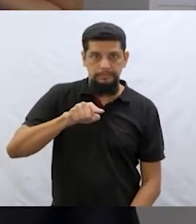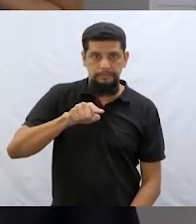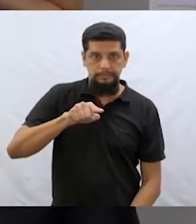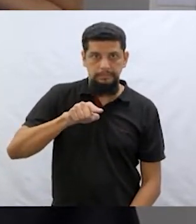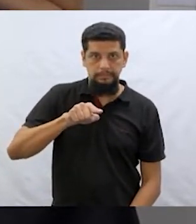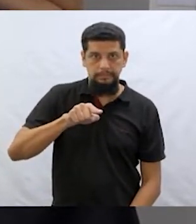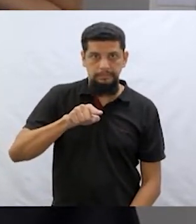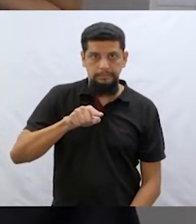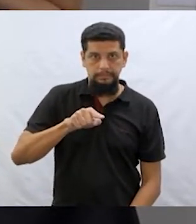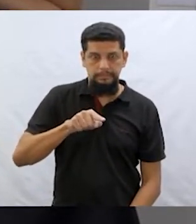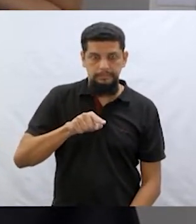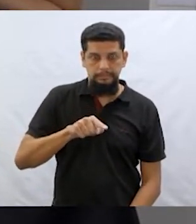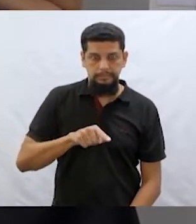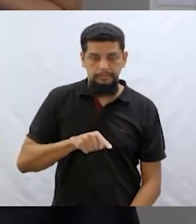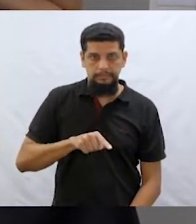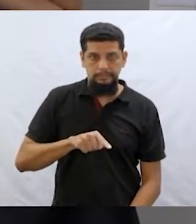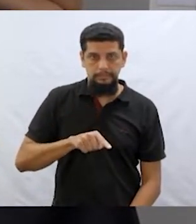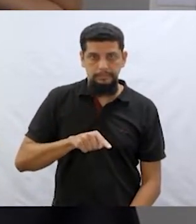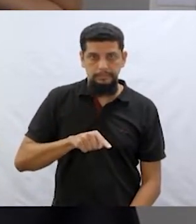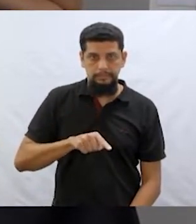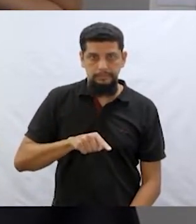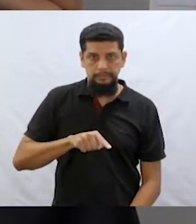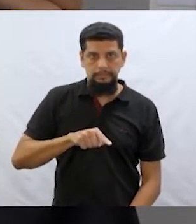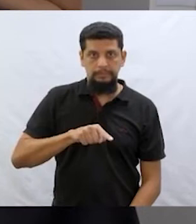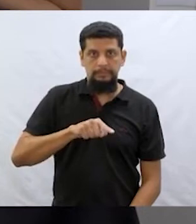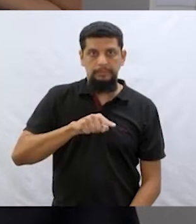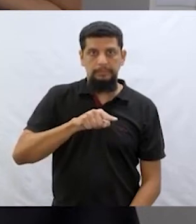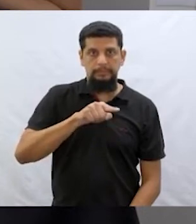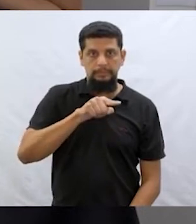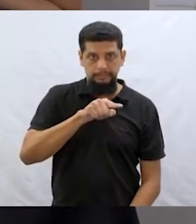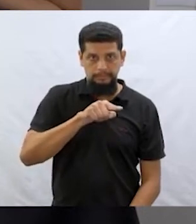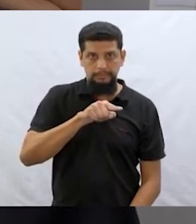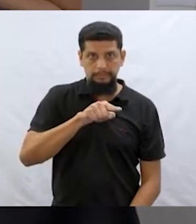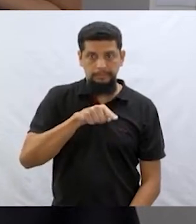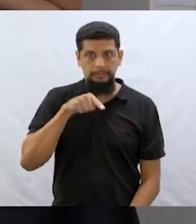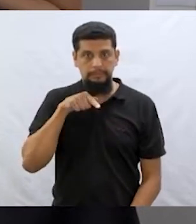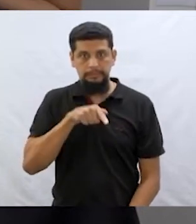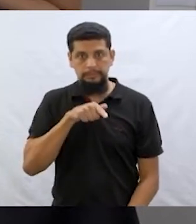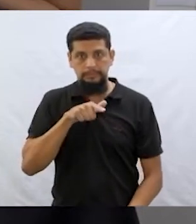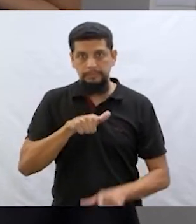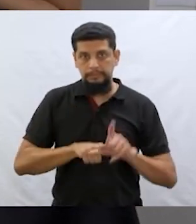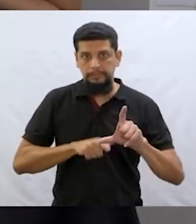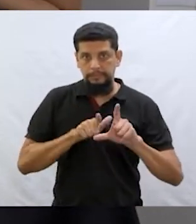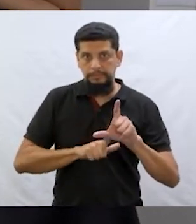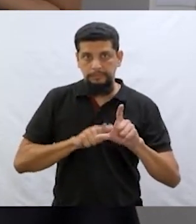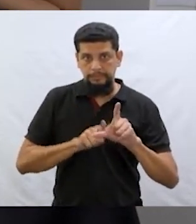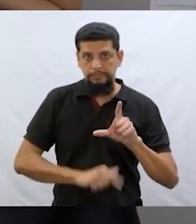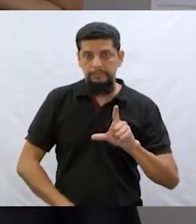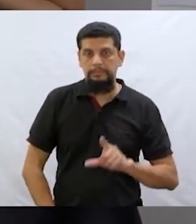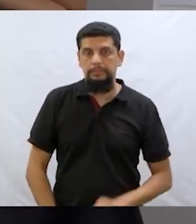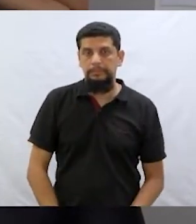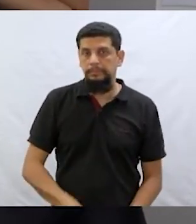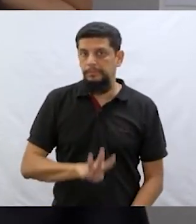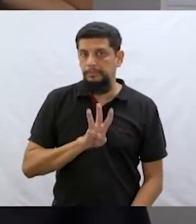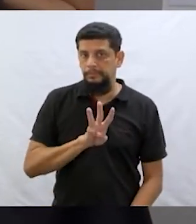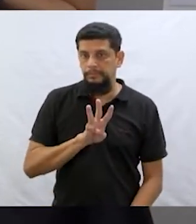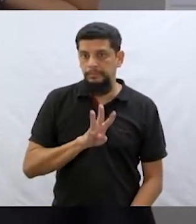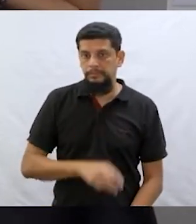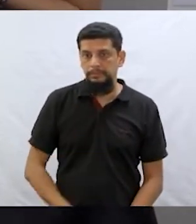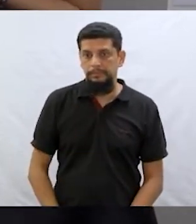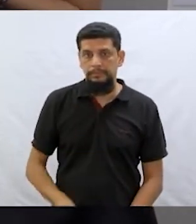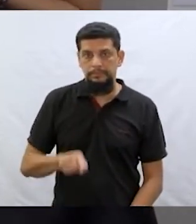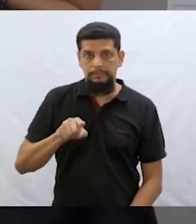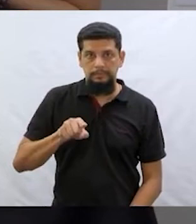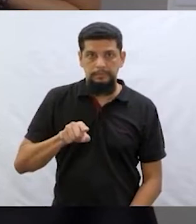Desceu, subiu, desceu, subiu. São quatro linhas que nós